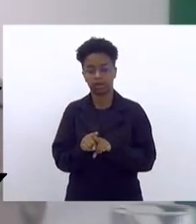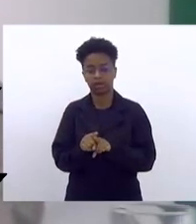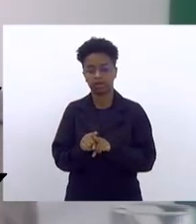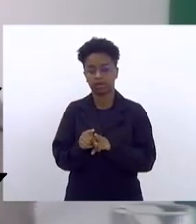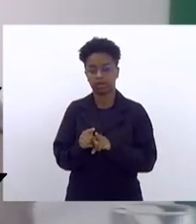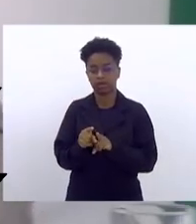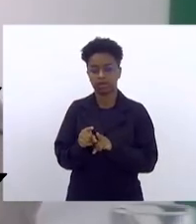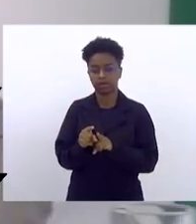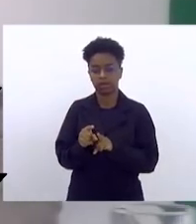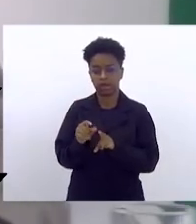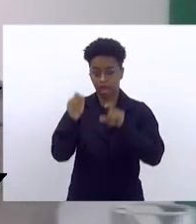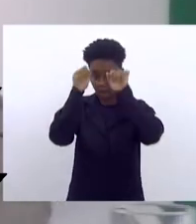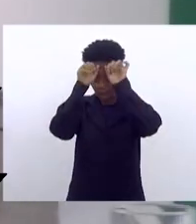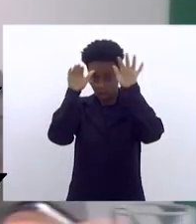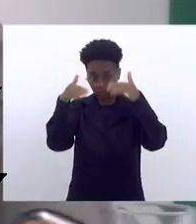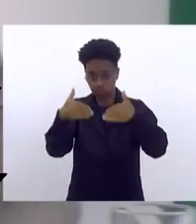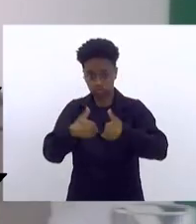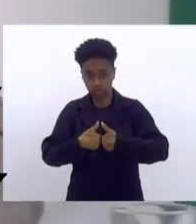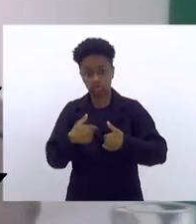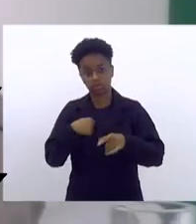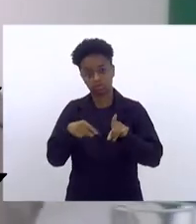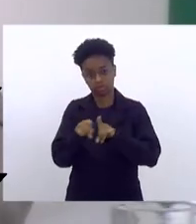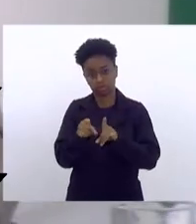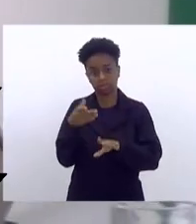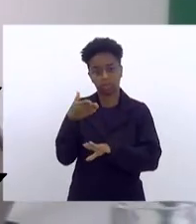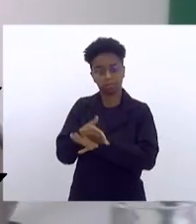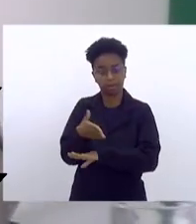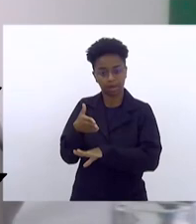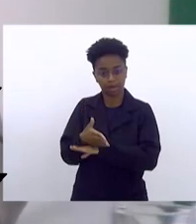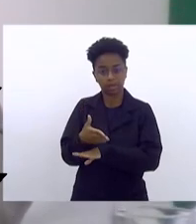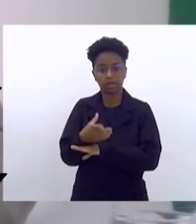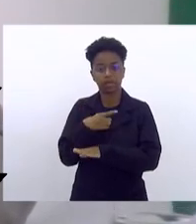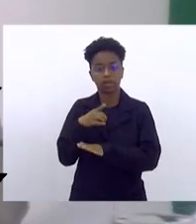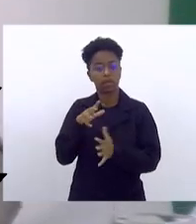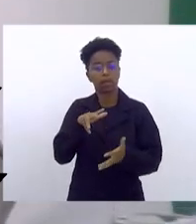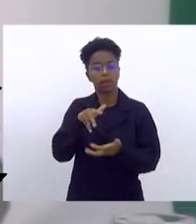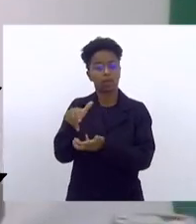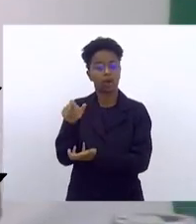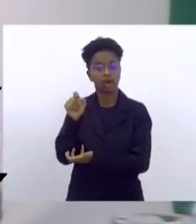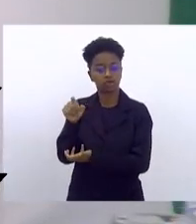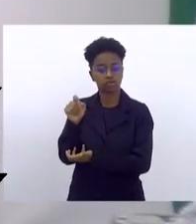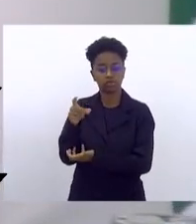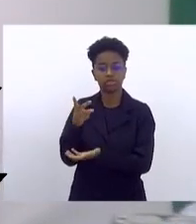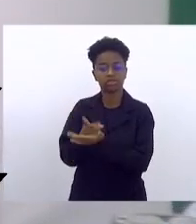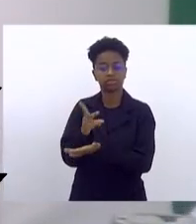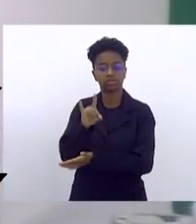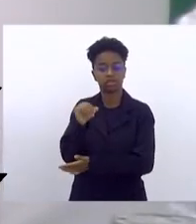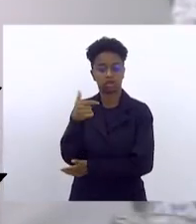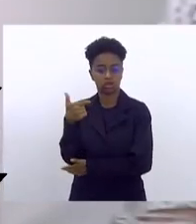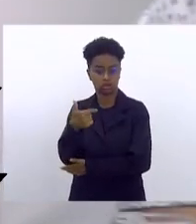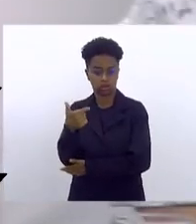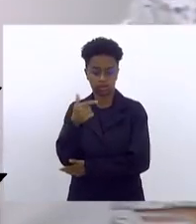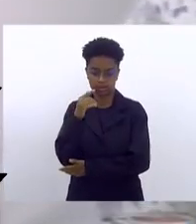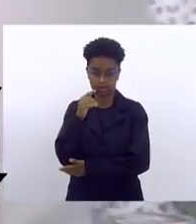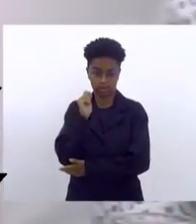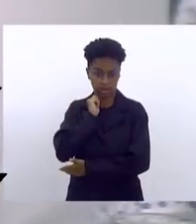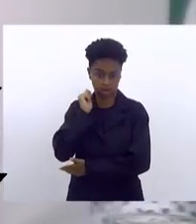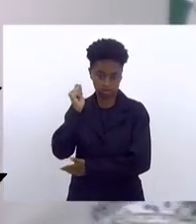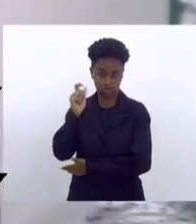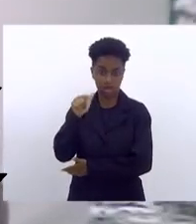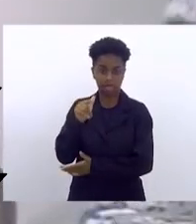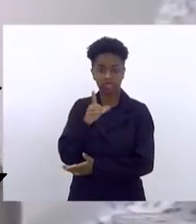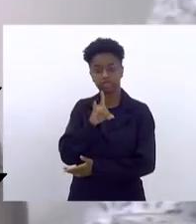dos autistas como eu também participo tem um mundo azul que é sempre dia 2 de abril no dia internacional